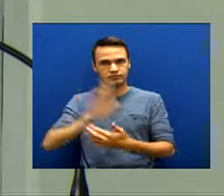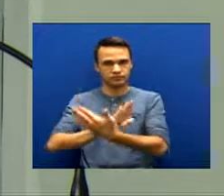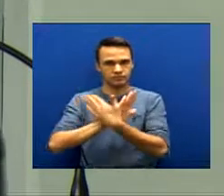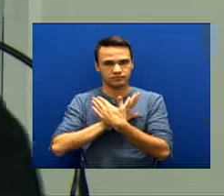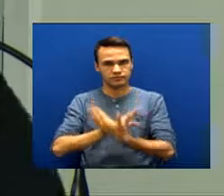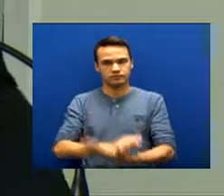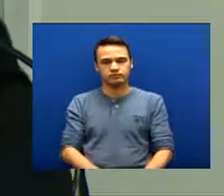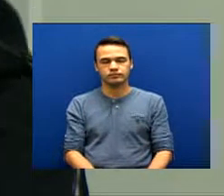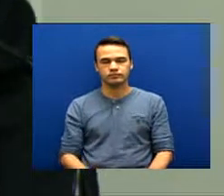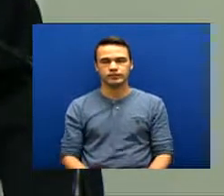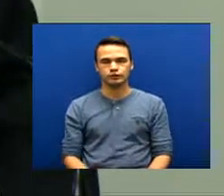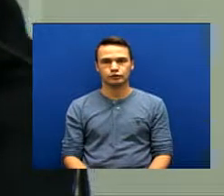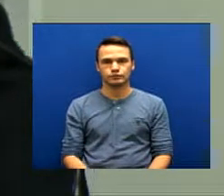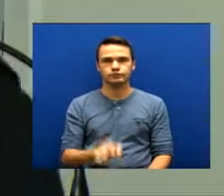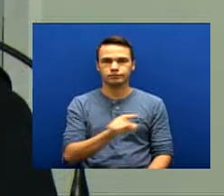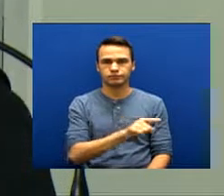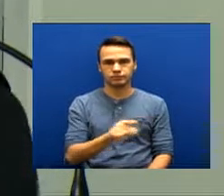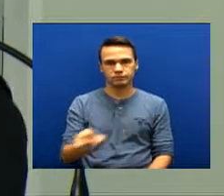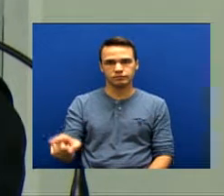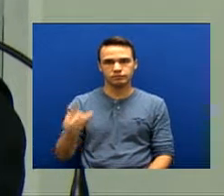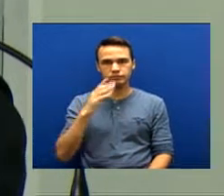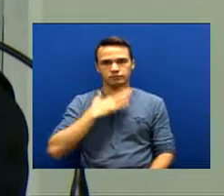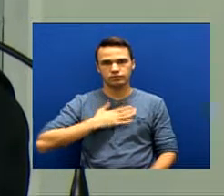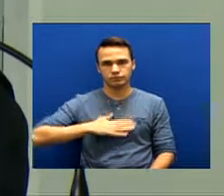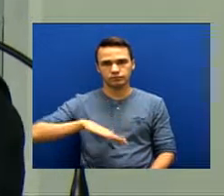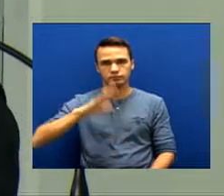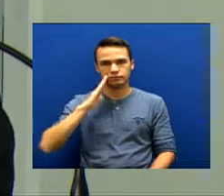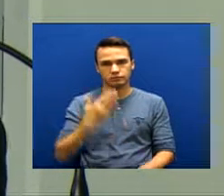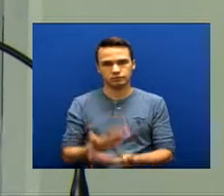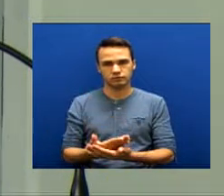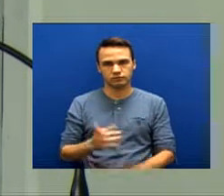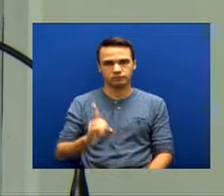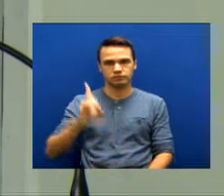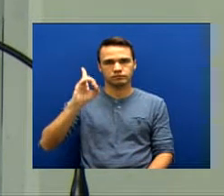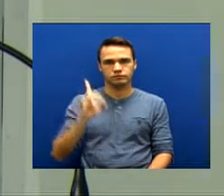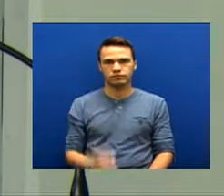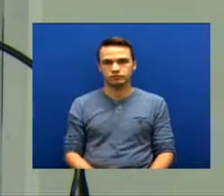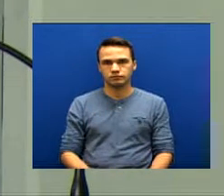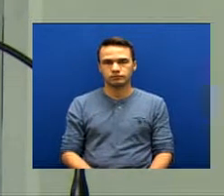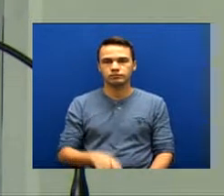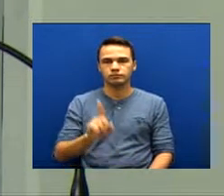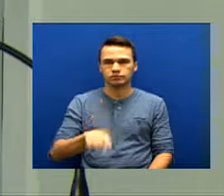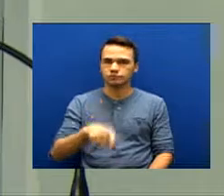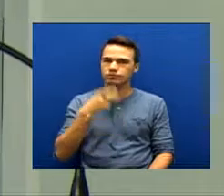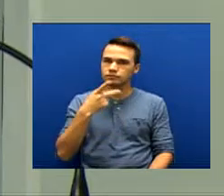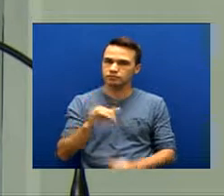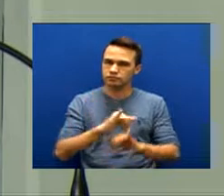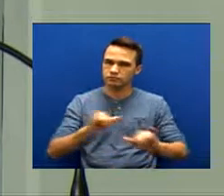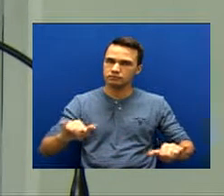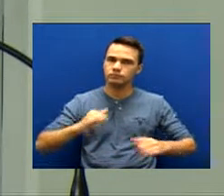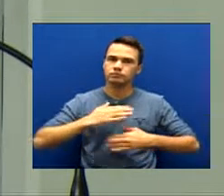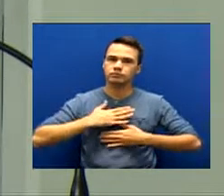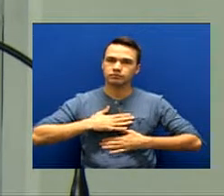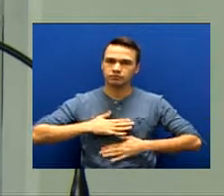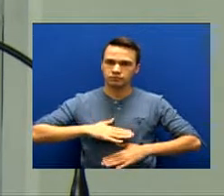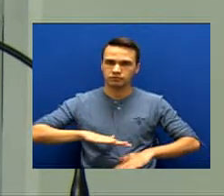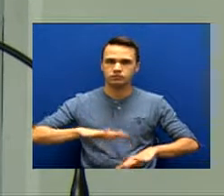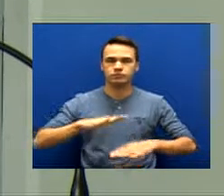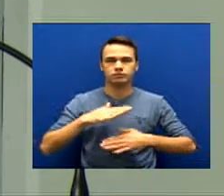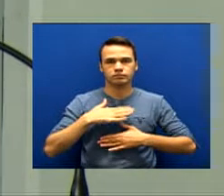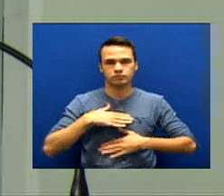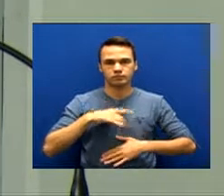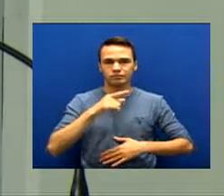lado havia uma pessoa com uma criança de colo, enquanto todos estavam apavorados com medo da morte,